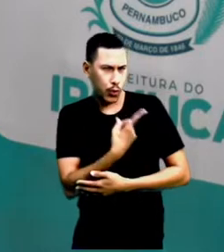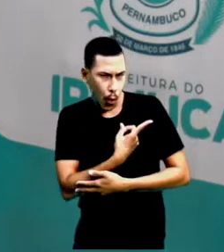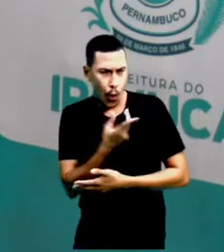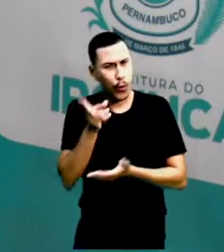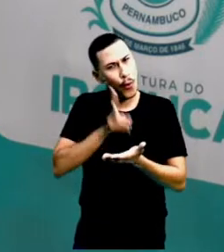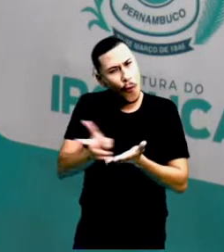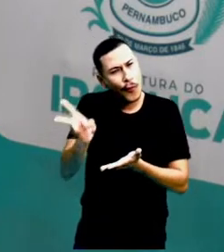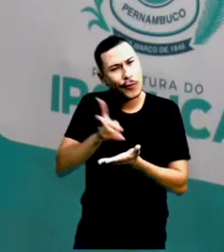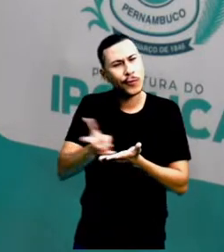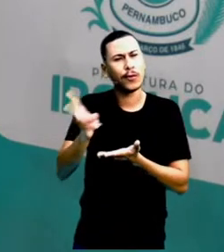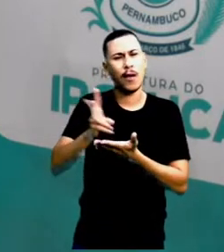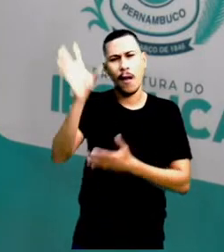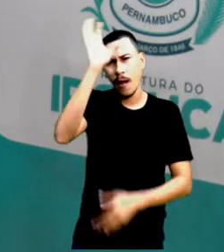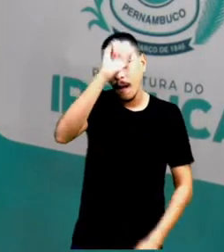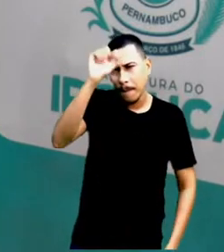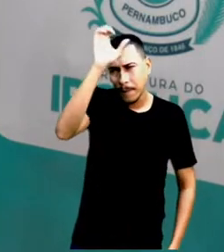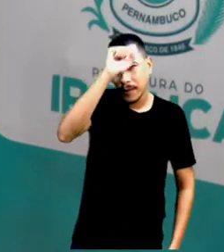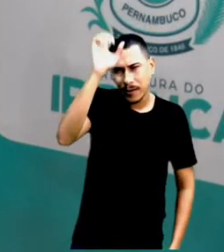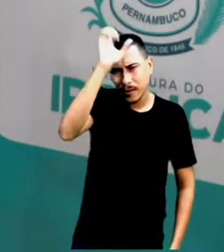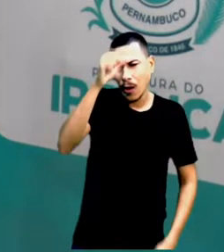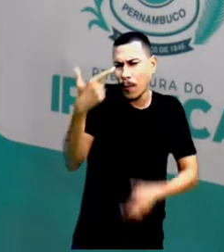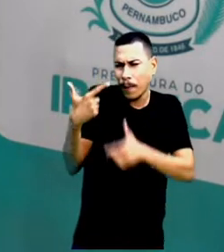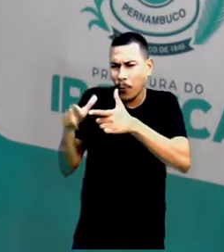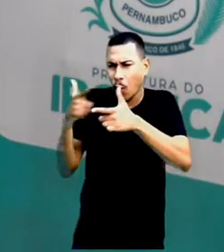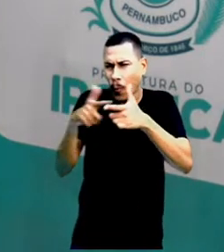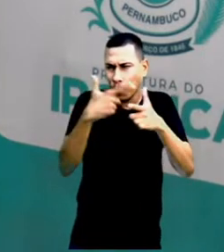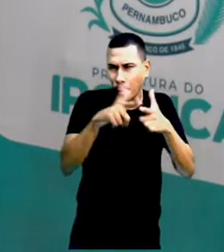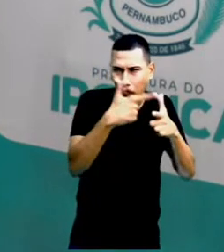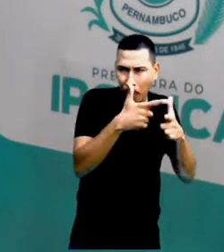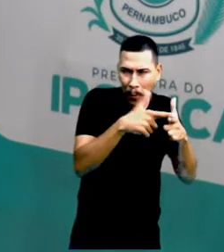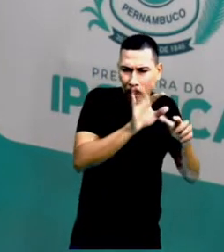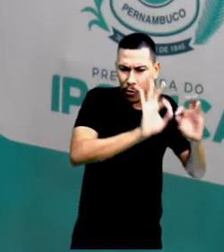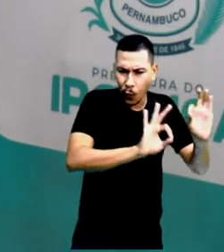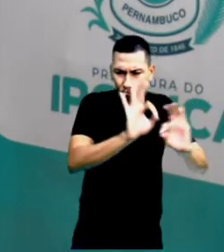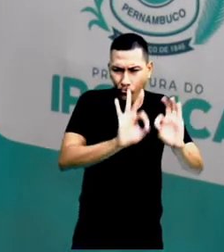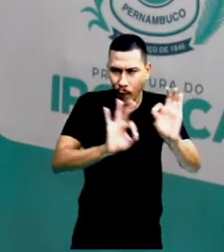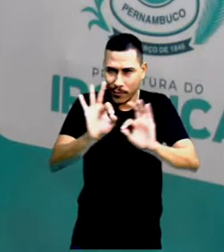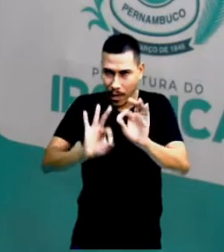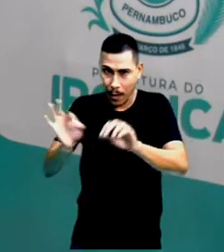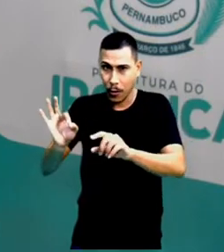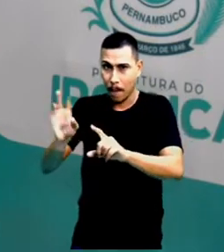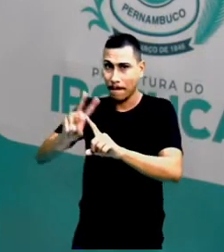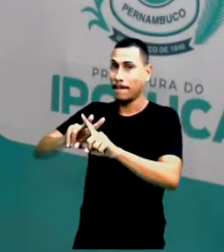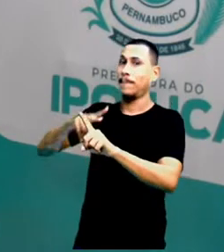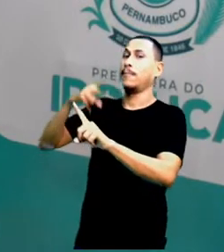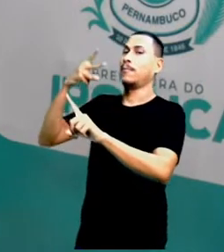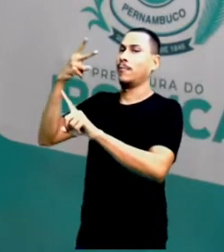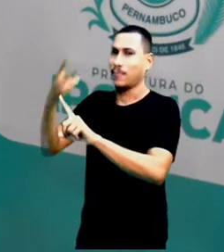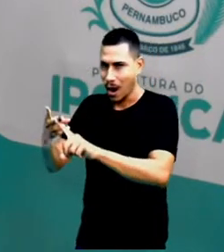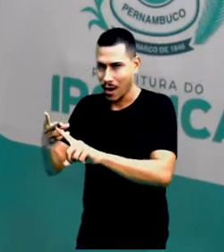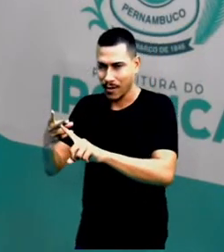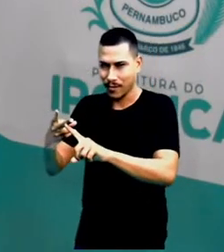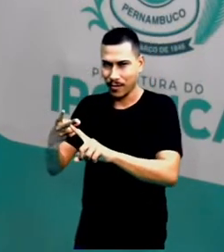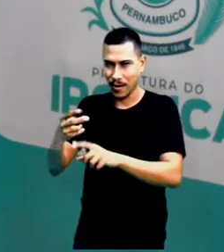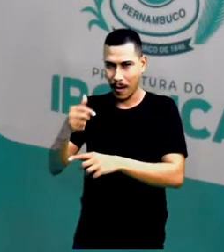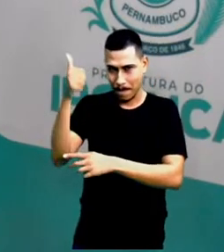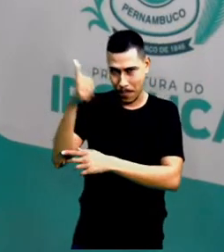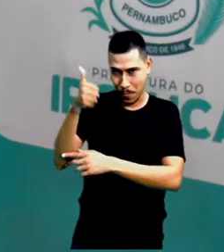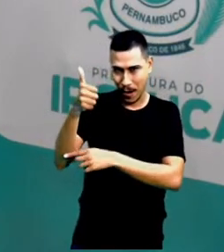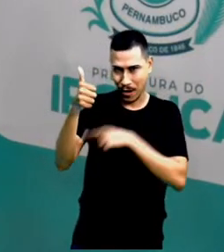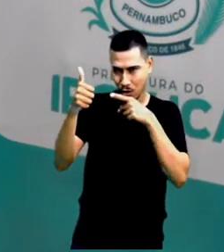vamos estudar os problemas mais elaborados. Primeiro, nós vamos falar sobre